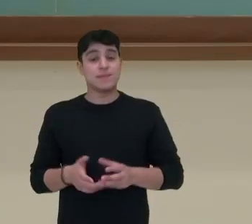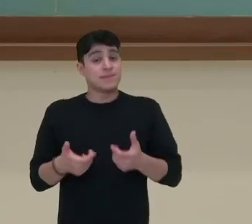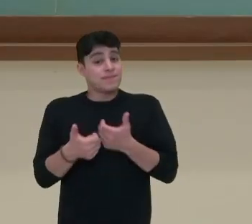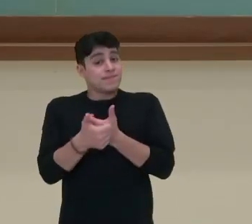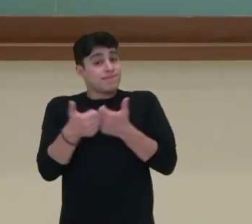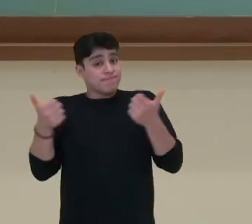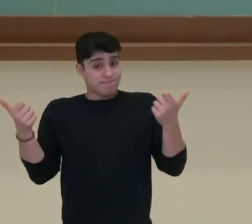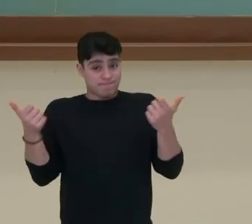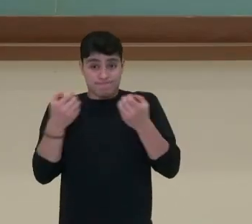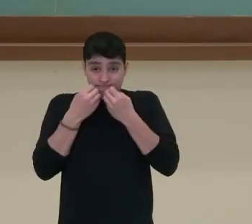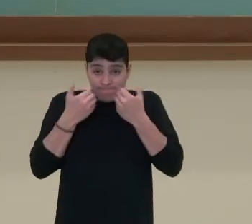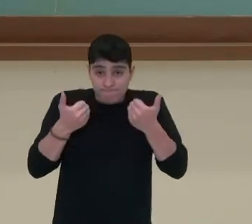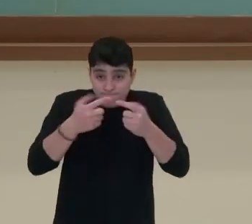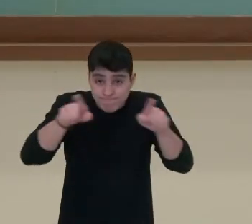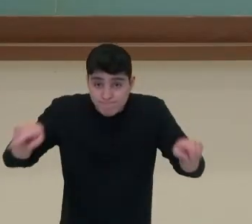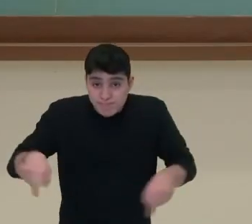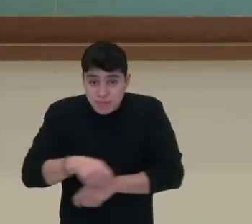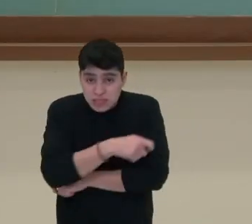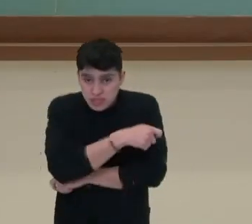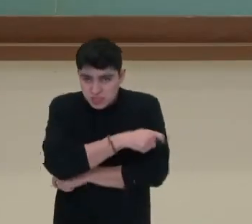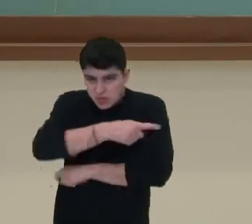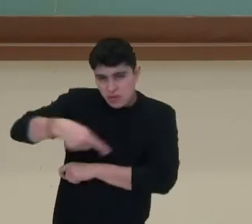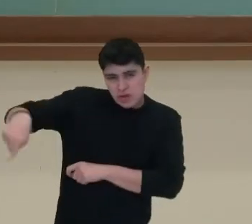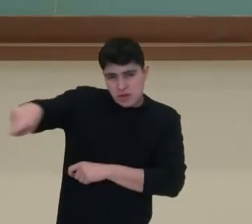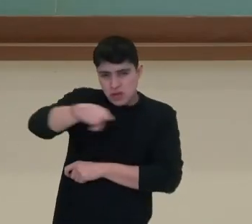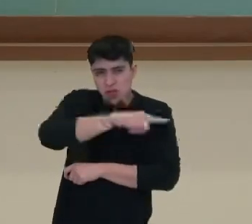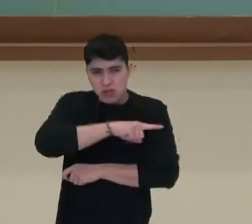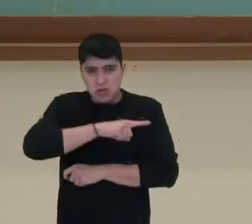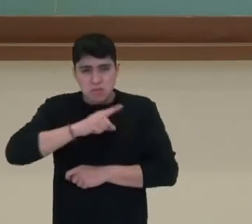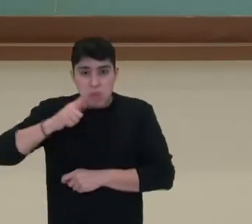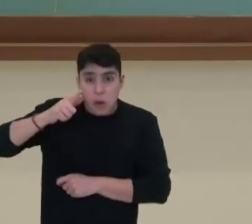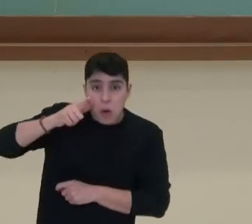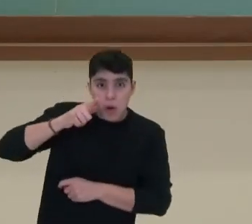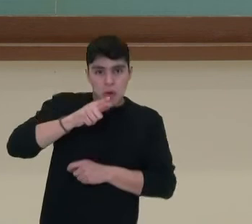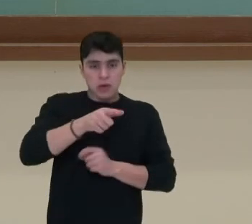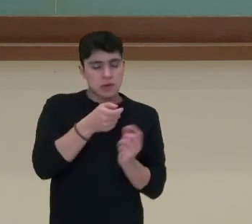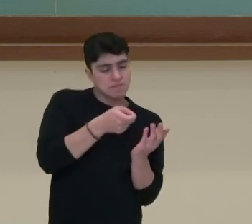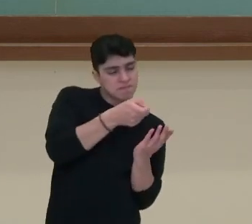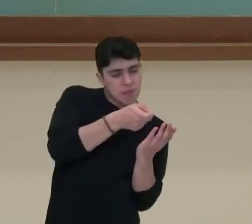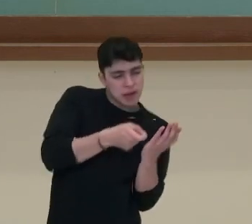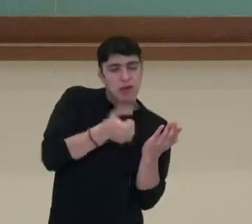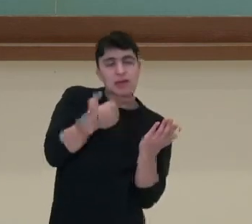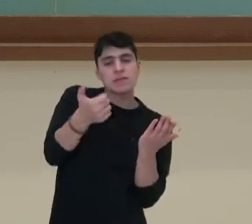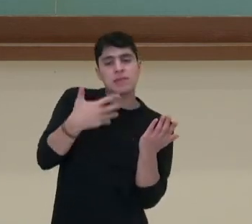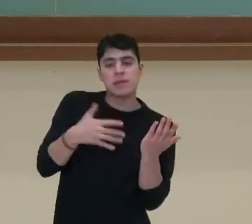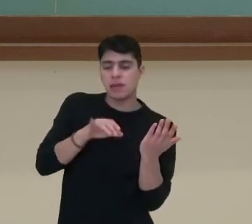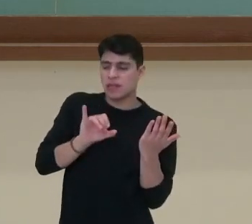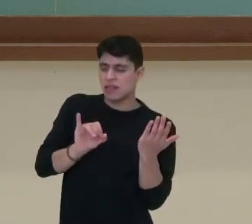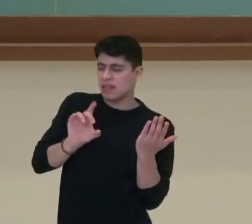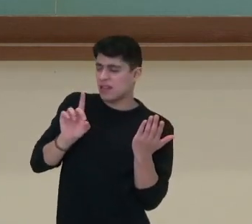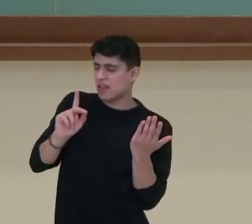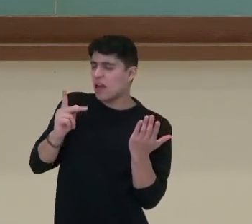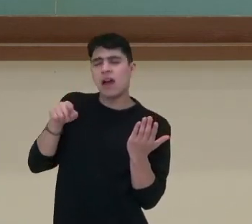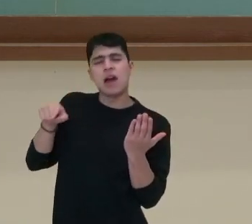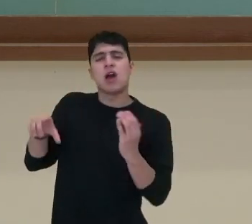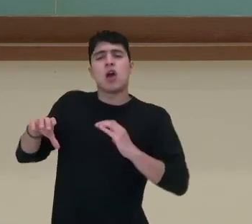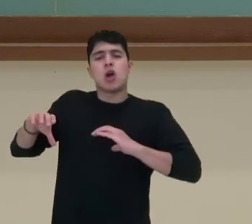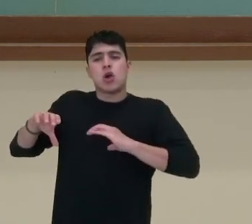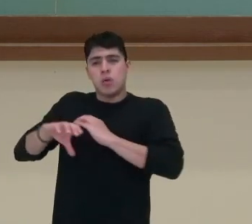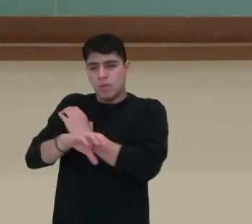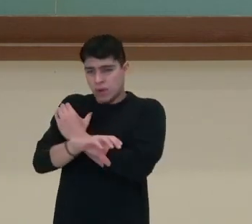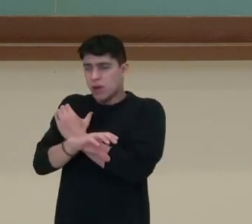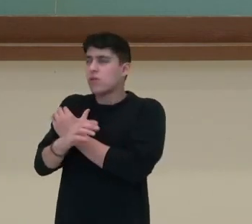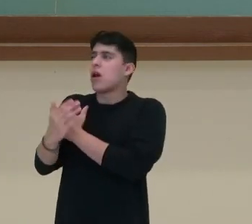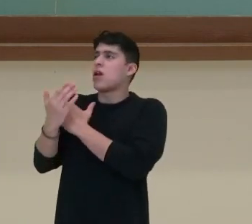E aí, meus bons alunos, conseguiram construir a sua resposta aí sobre se o IDH ele é suficiente para construir,